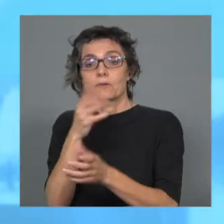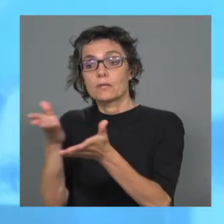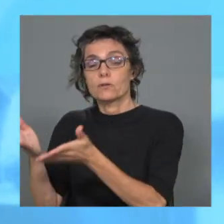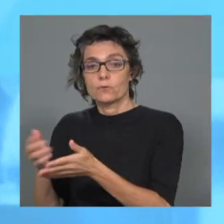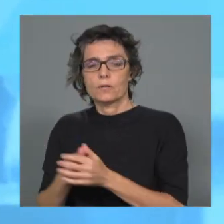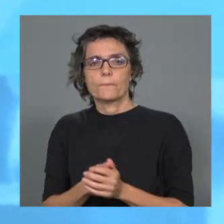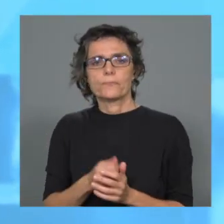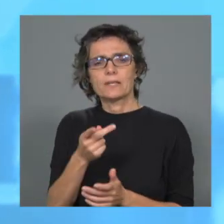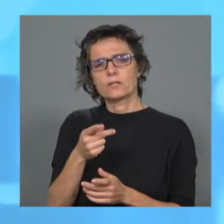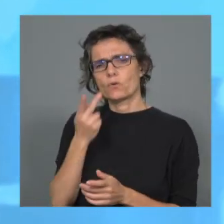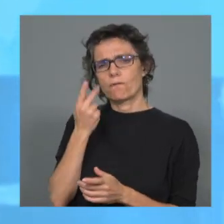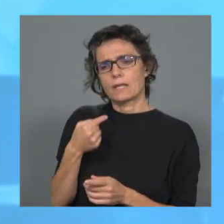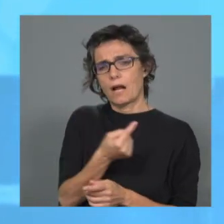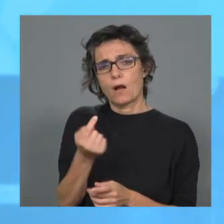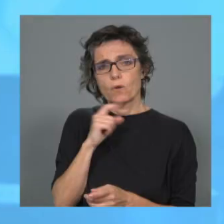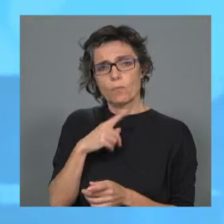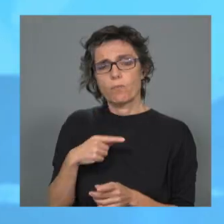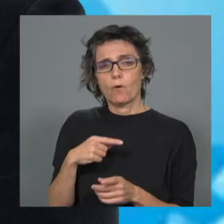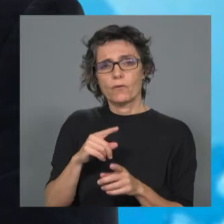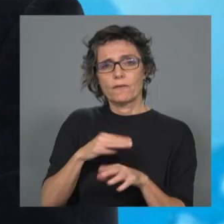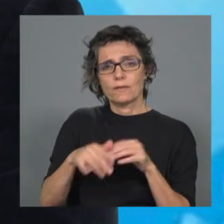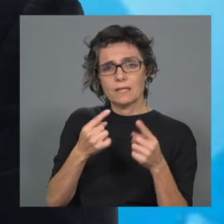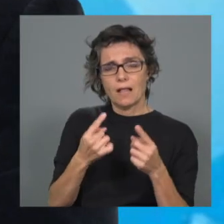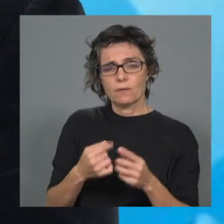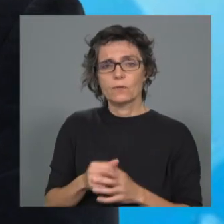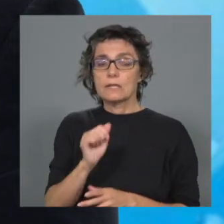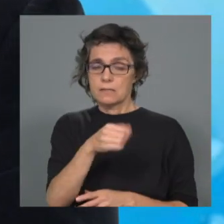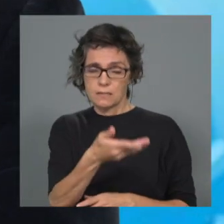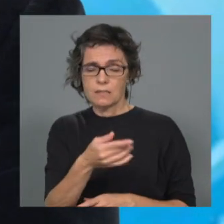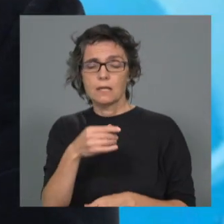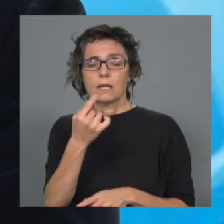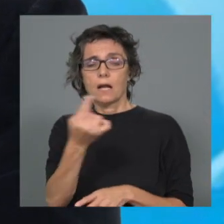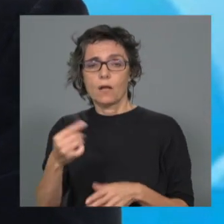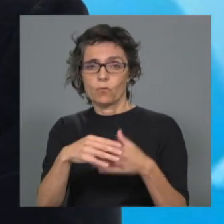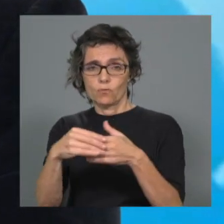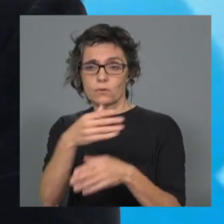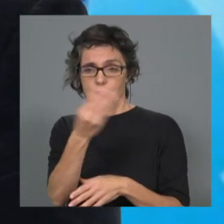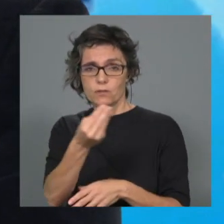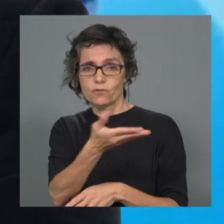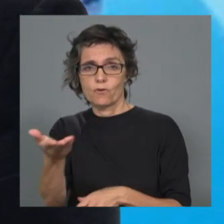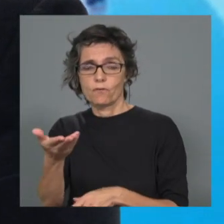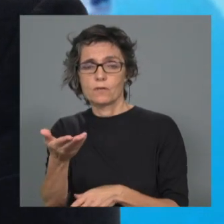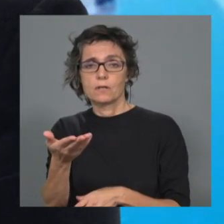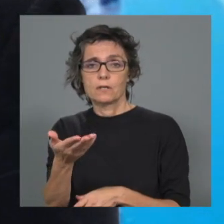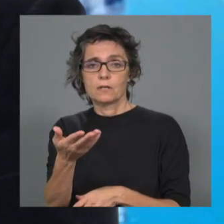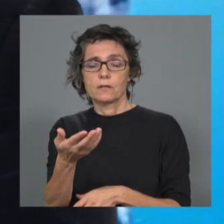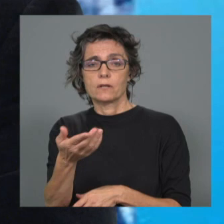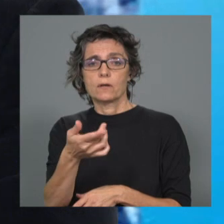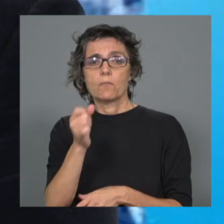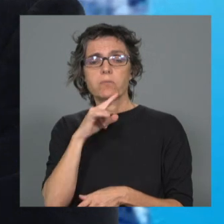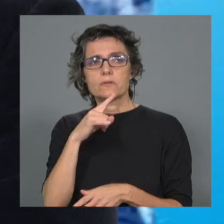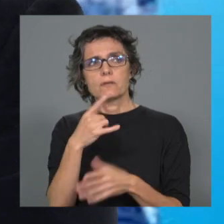vida pode fazer a diferença. Exatamente. E que também cada um destes jovens líderes cumpre um papel de